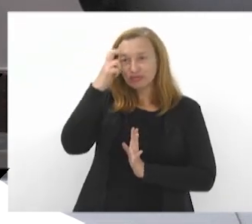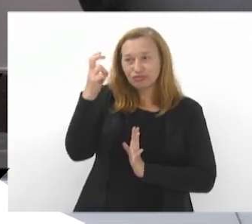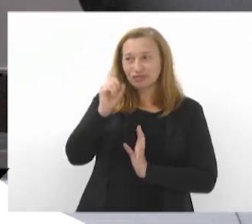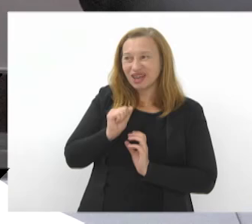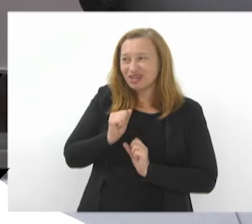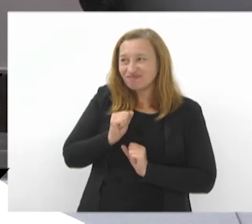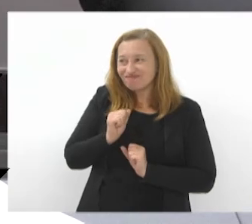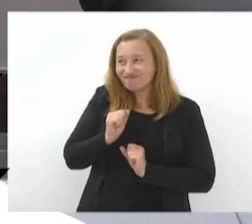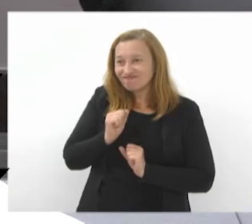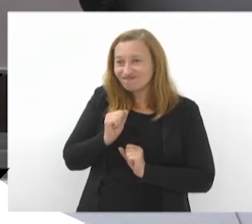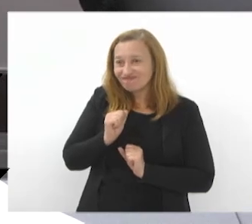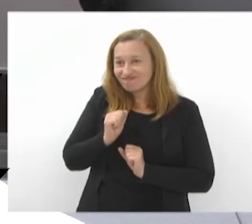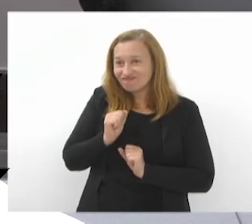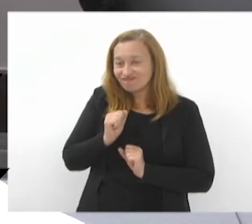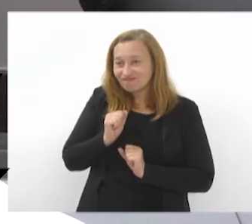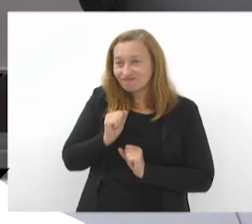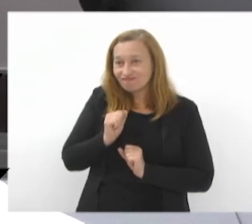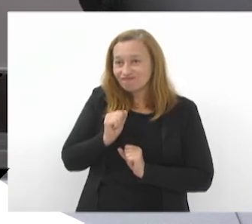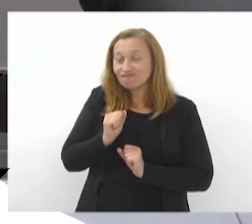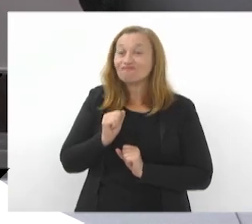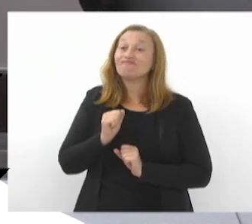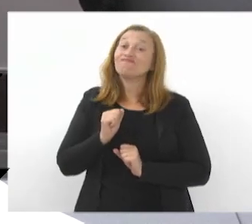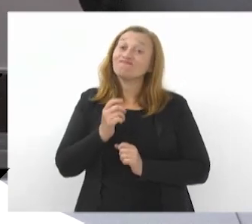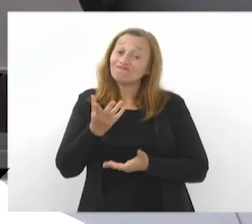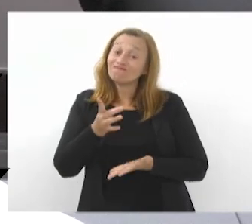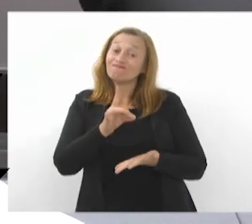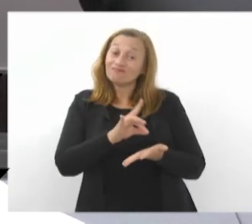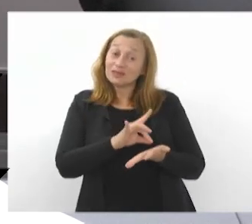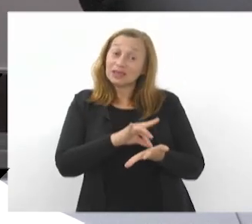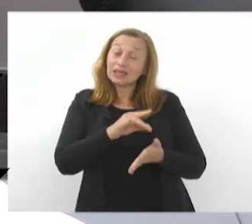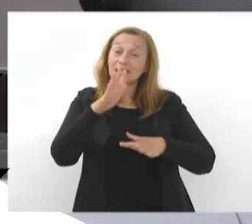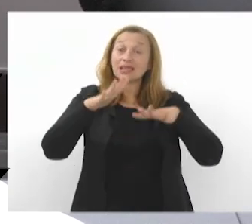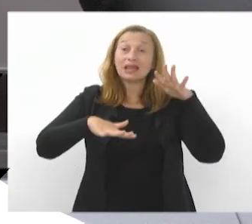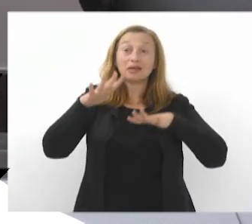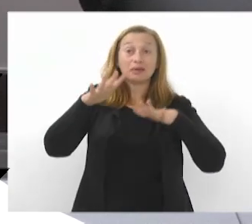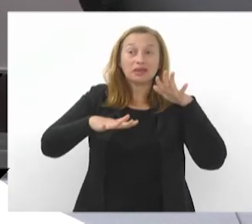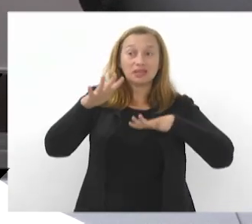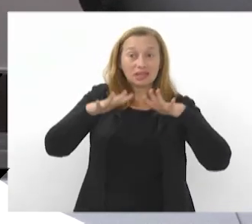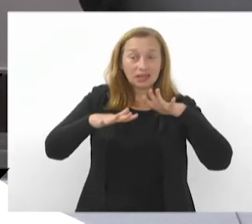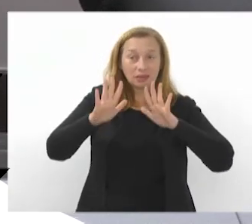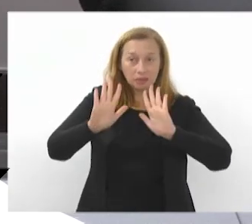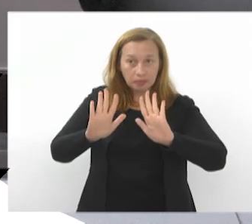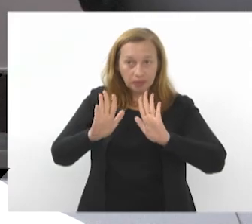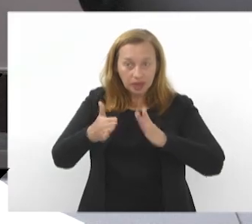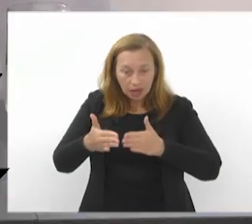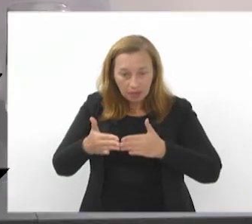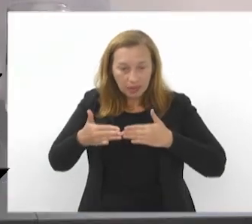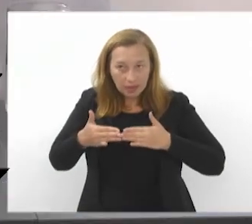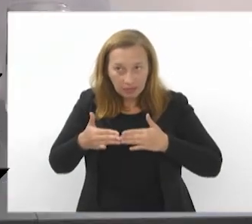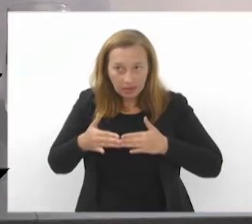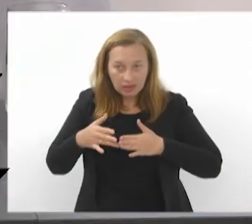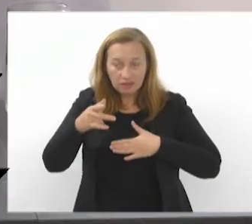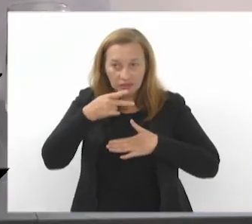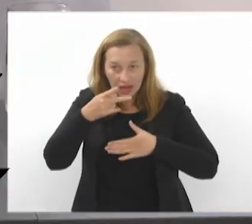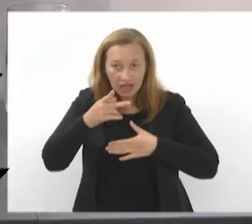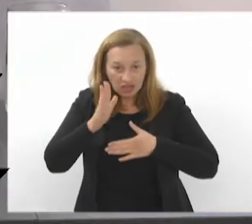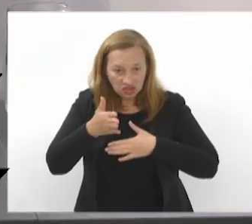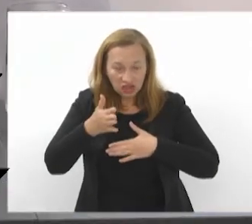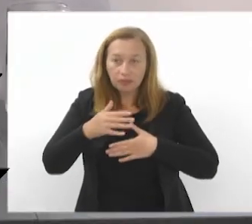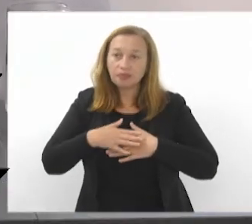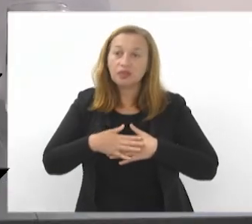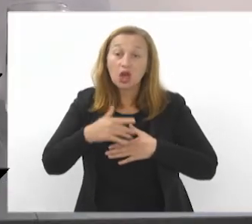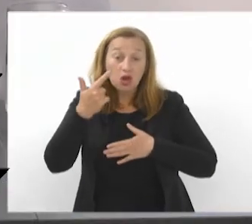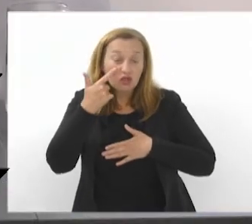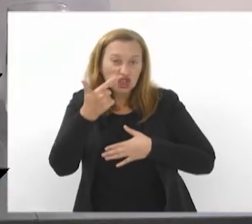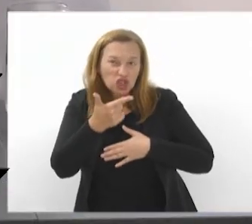tampouco cultural. Né? Independente disso, que poderia, se me permite, uma pequena parte já fazendo. Mas vejo